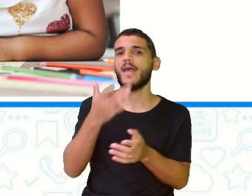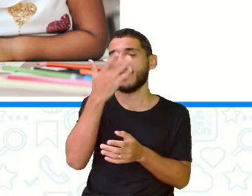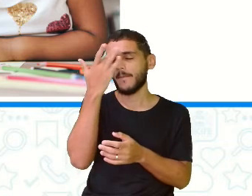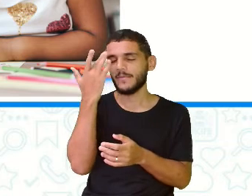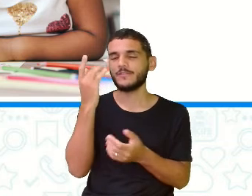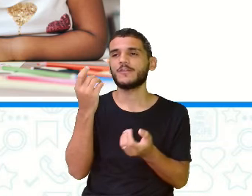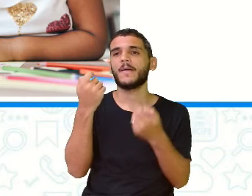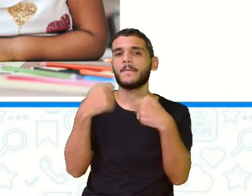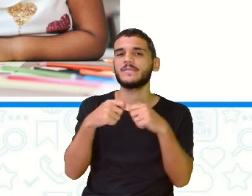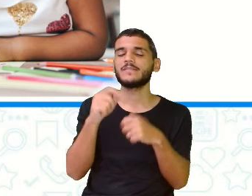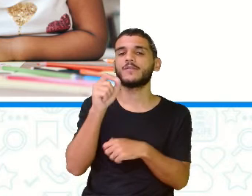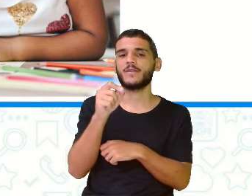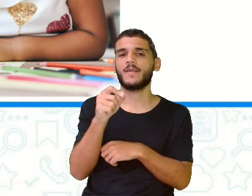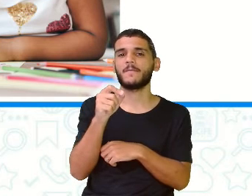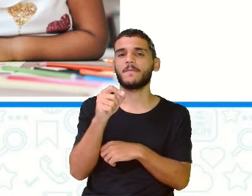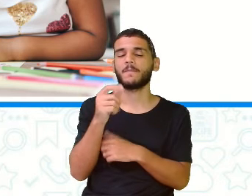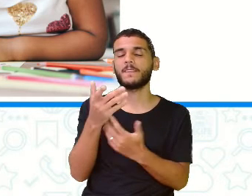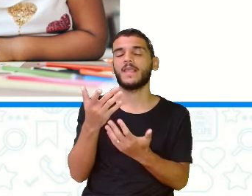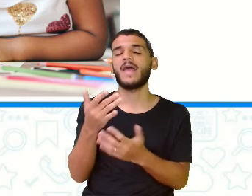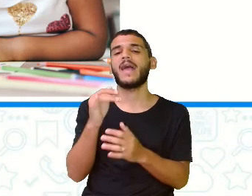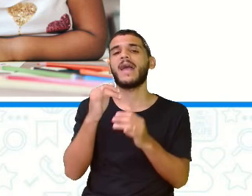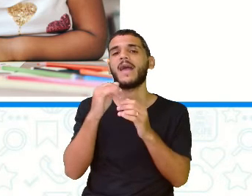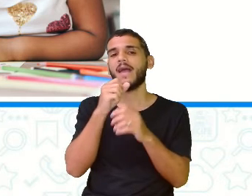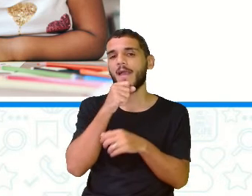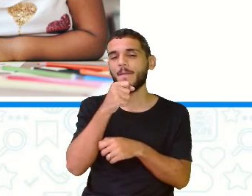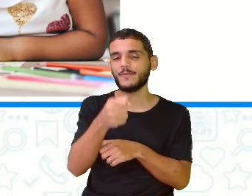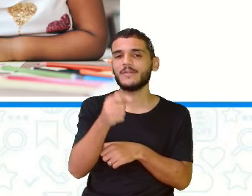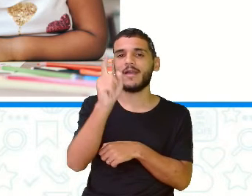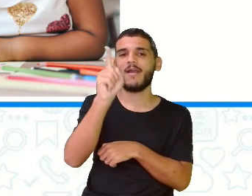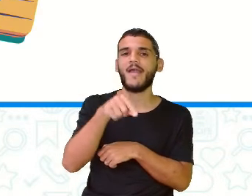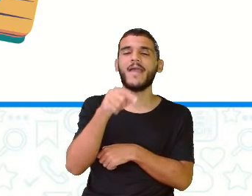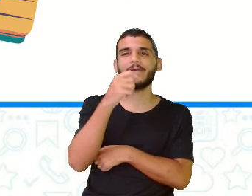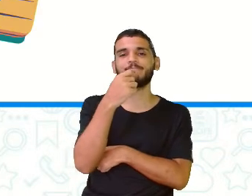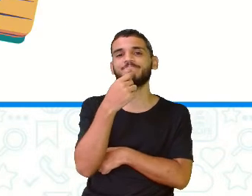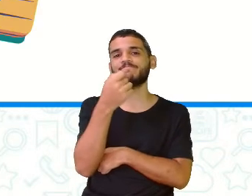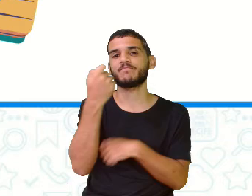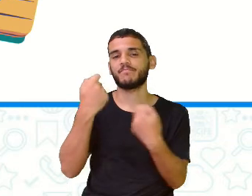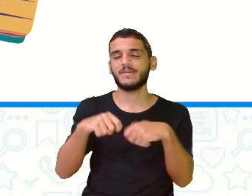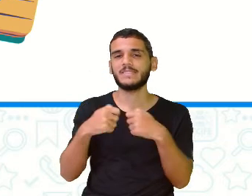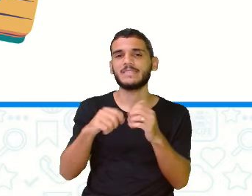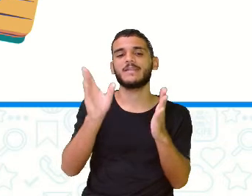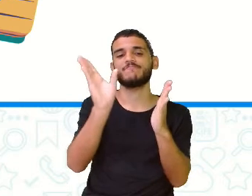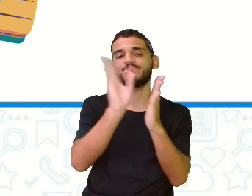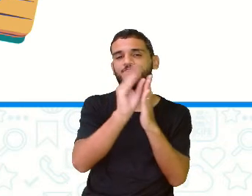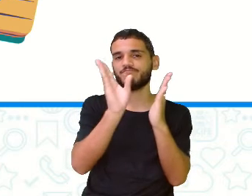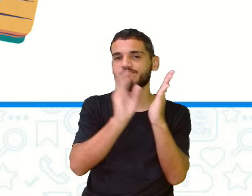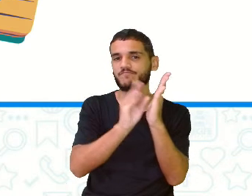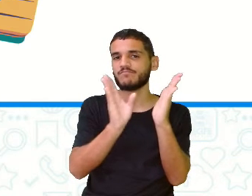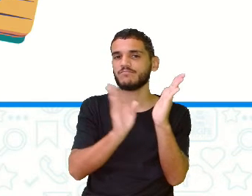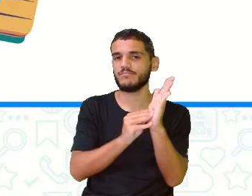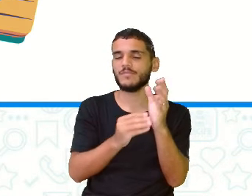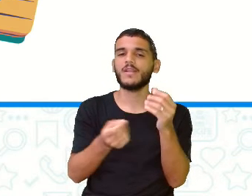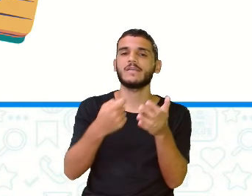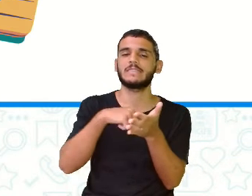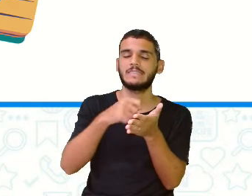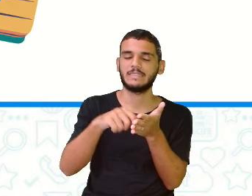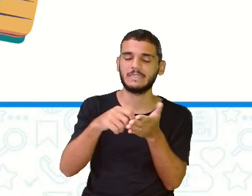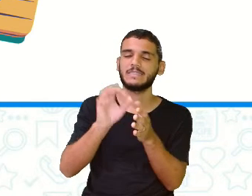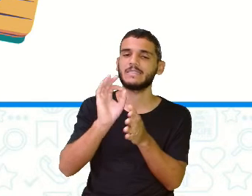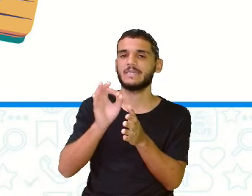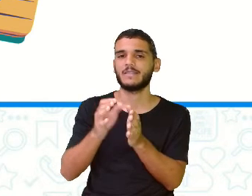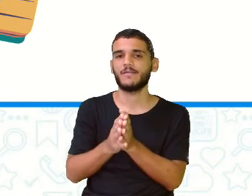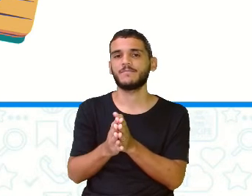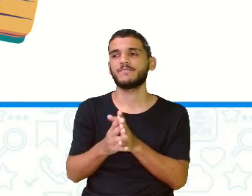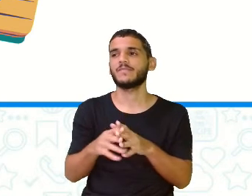noticia. Já a reportagem não. A reportagem, ela precisa de alguns elementos para ser feita, para ser escrita. Então,